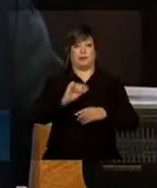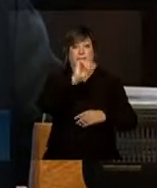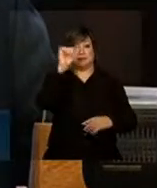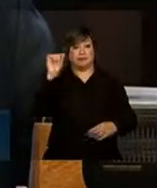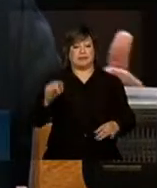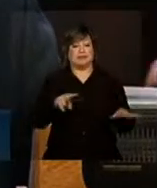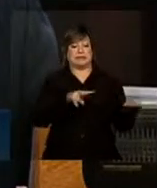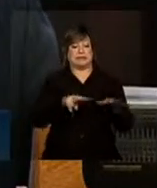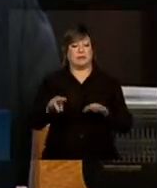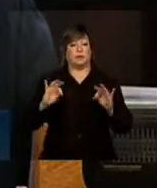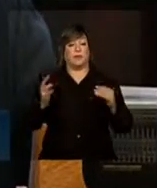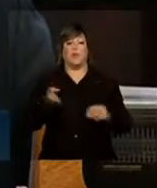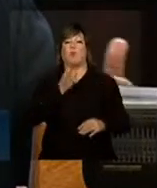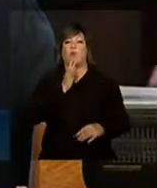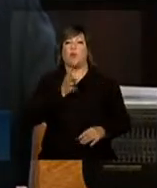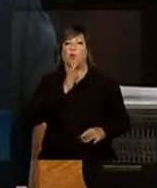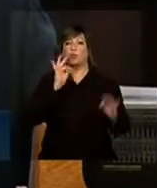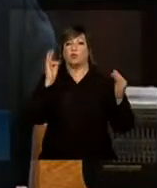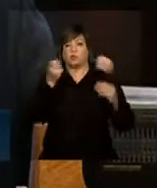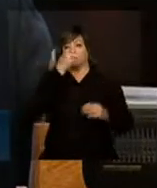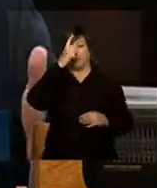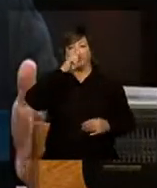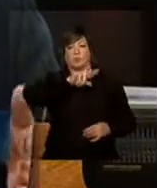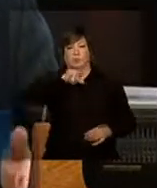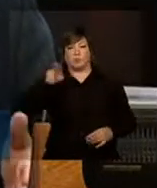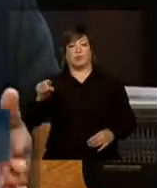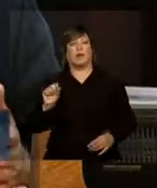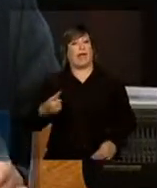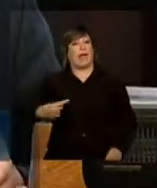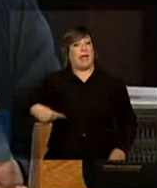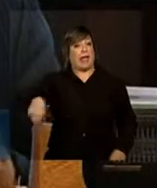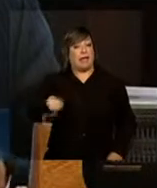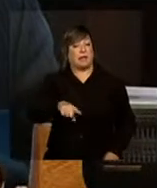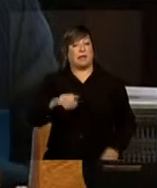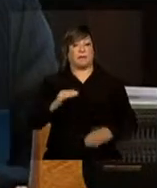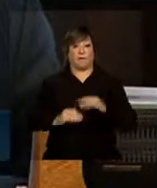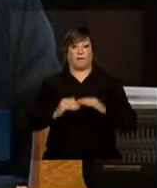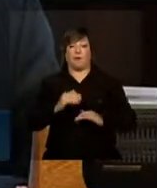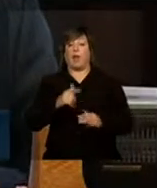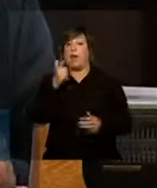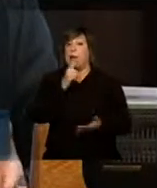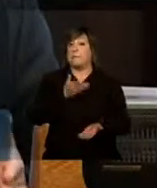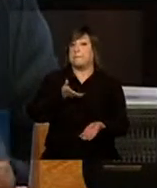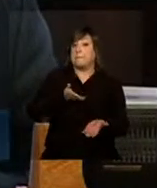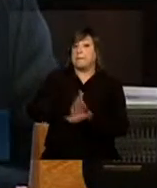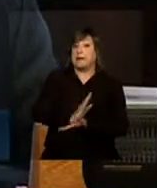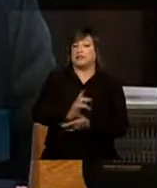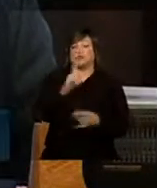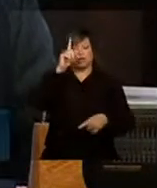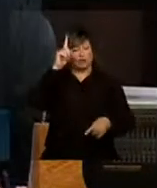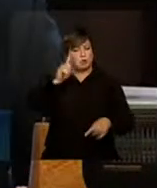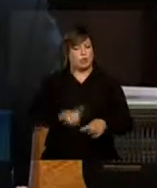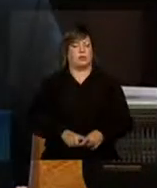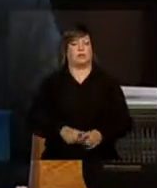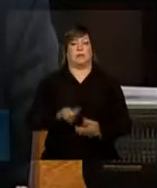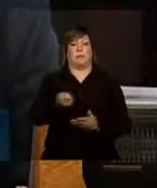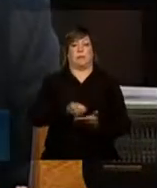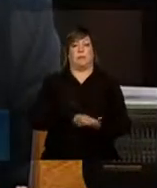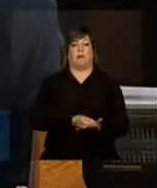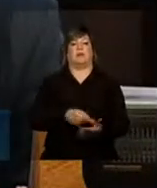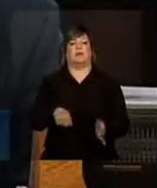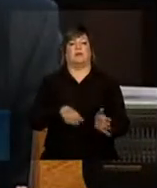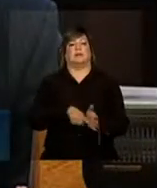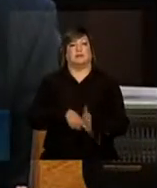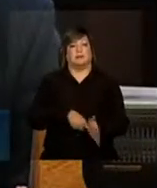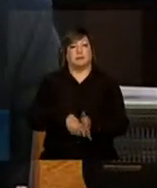inteira conhecendo a rede, conhecendo os hospitais de referência, aqueles profissionais que sejam aprovados, totalmente aprovados, por essa